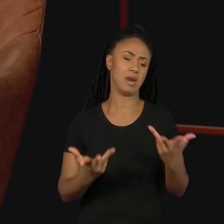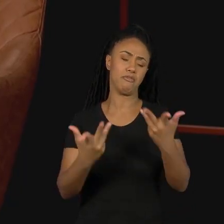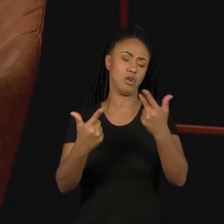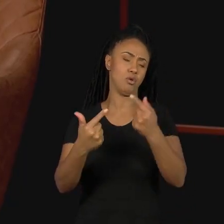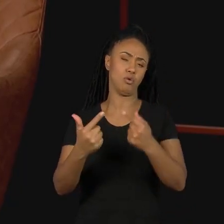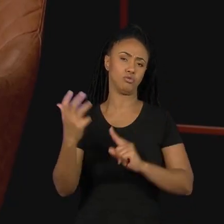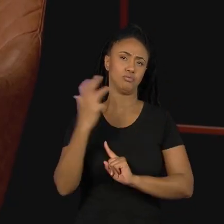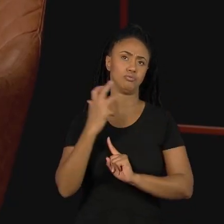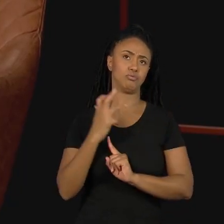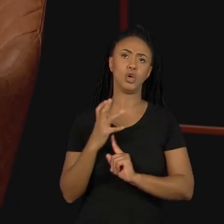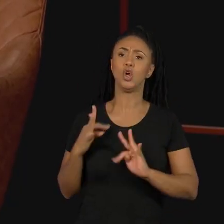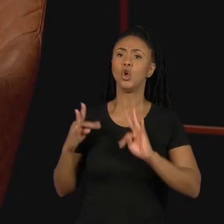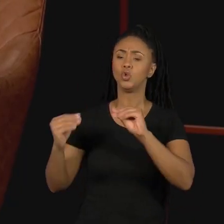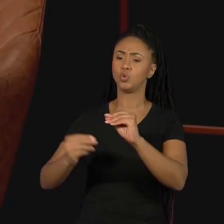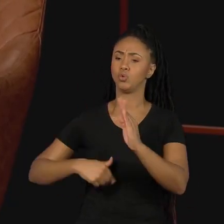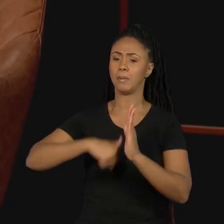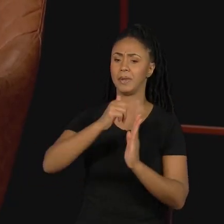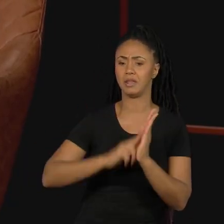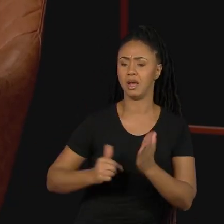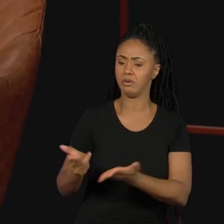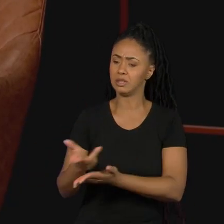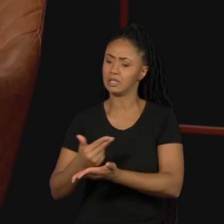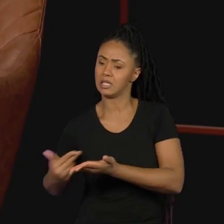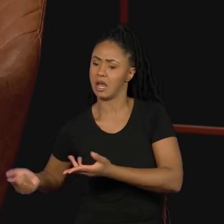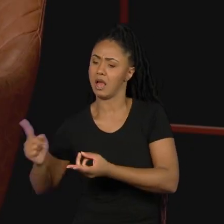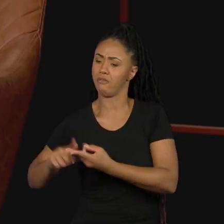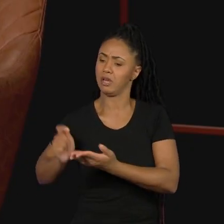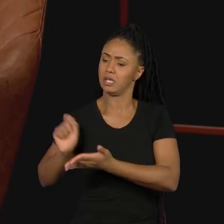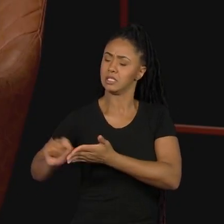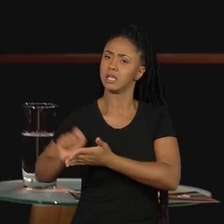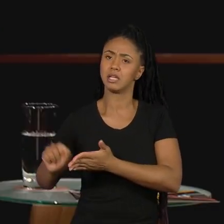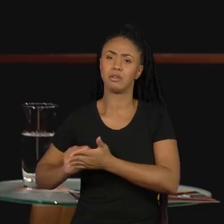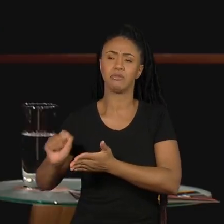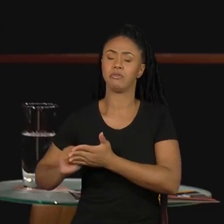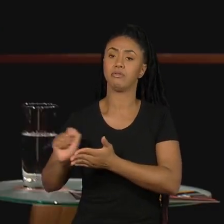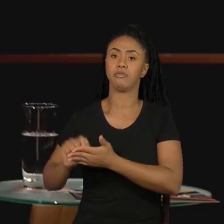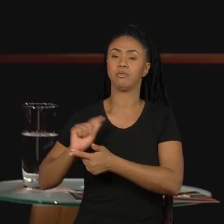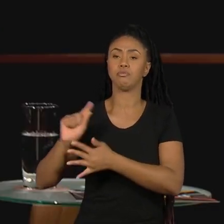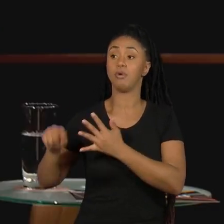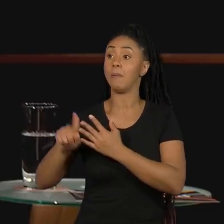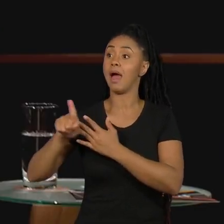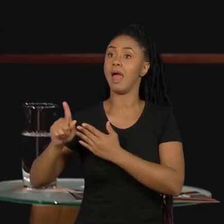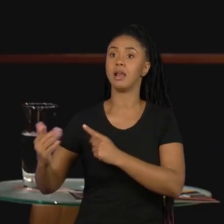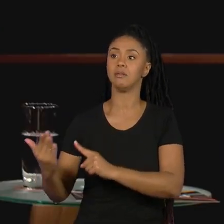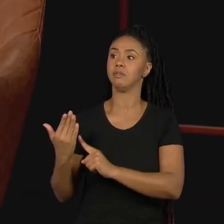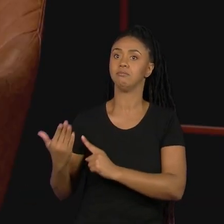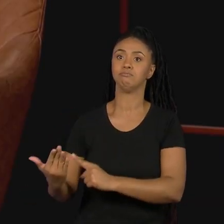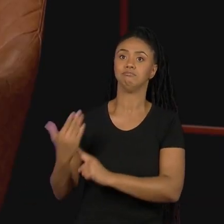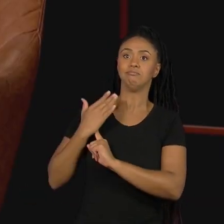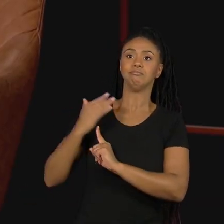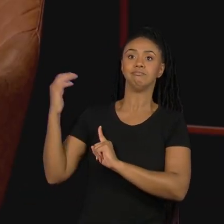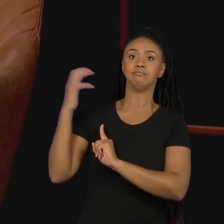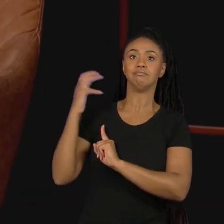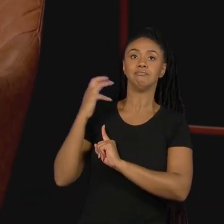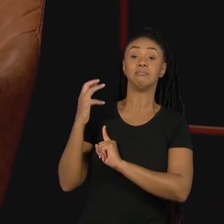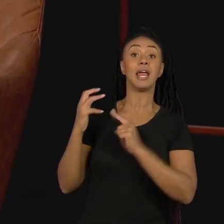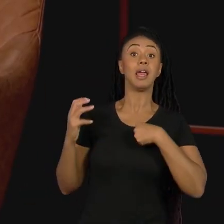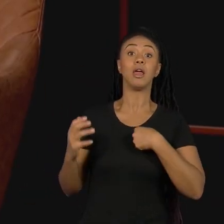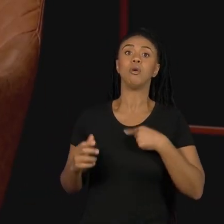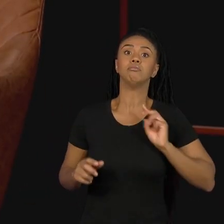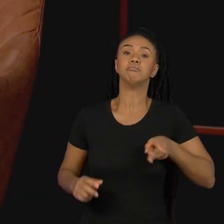Porque ele fazia tudo. Pintava, desenhava, escrevia. E foi o cara que me deu o pontapé. E dali sempre muito